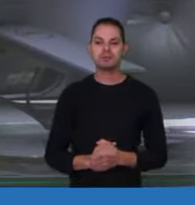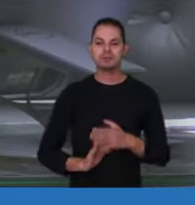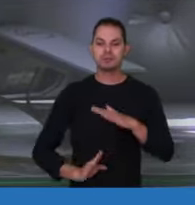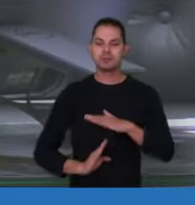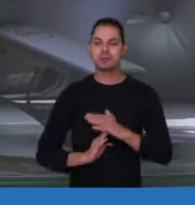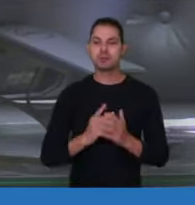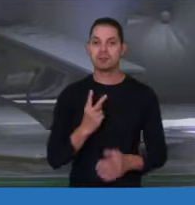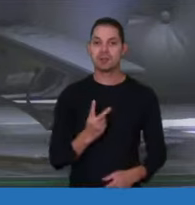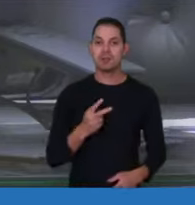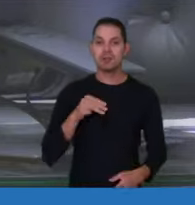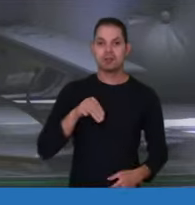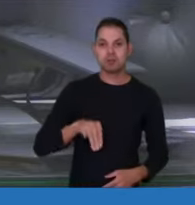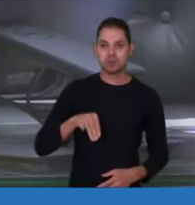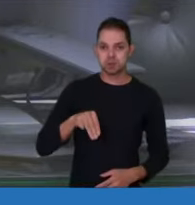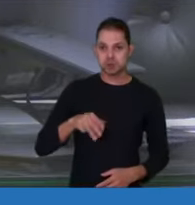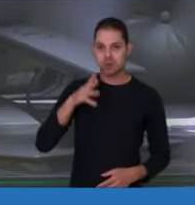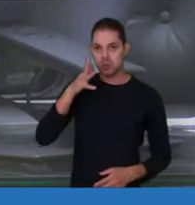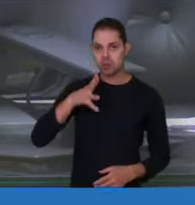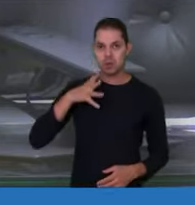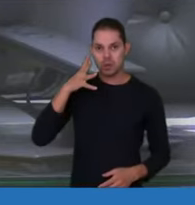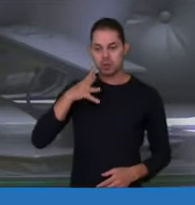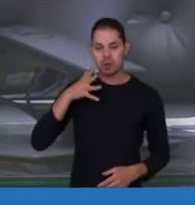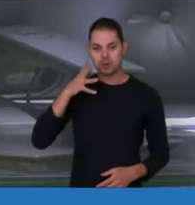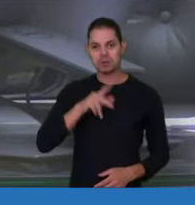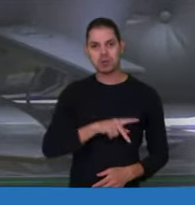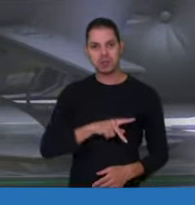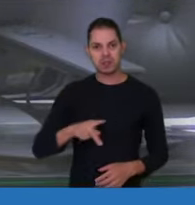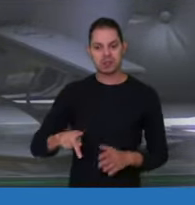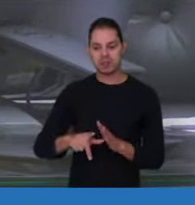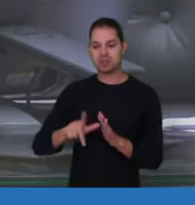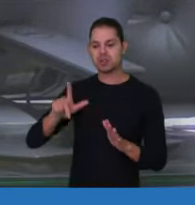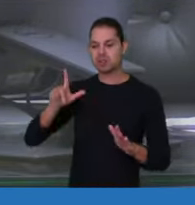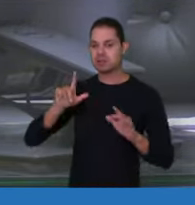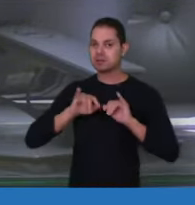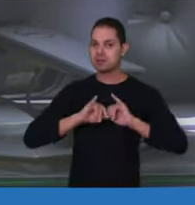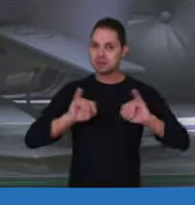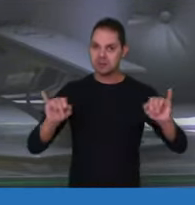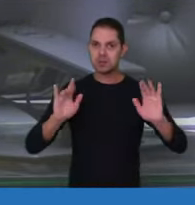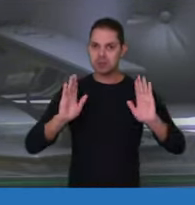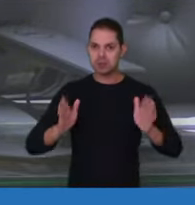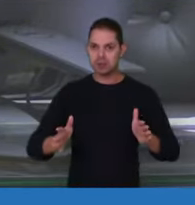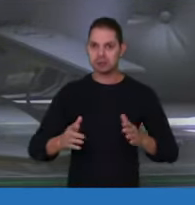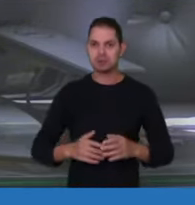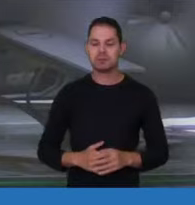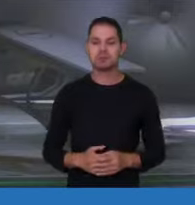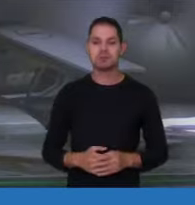2 minutos, conforme combinado pela nossa presidente anterior da sessão.